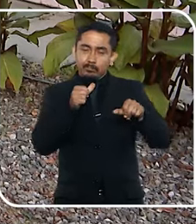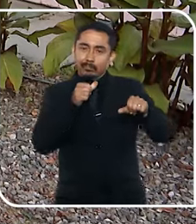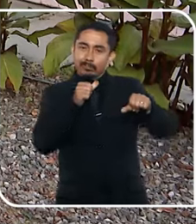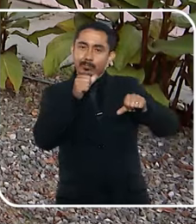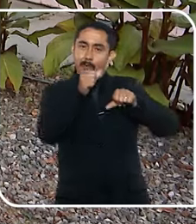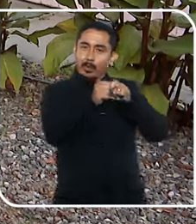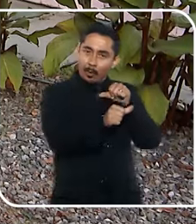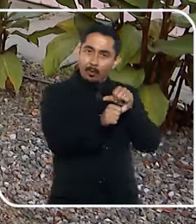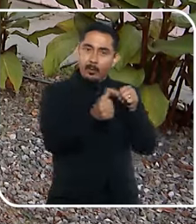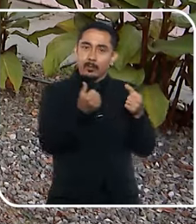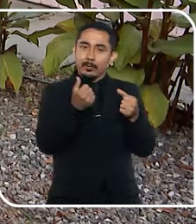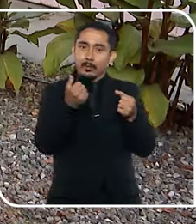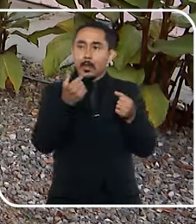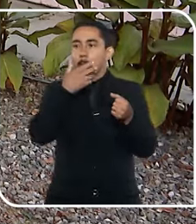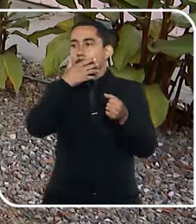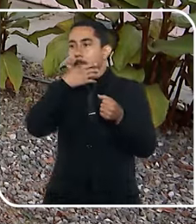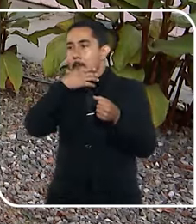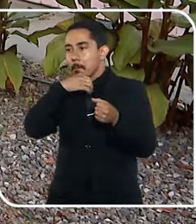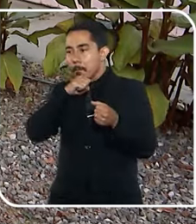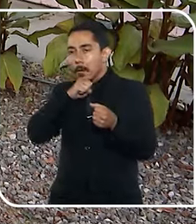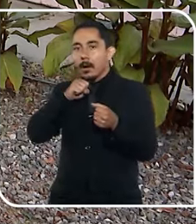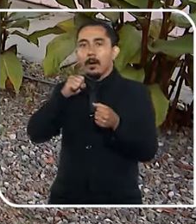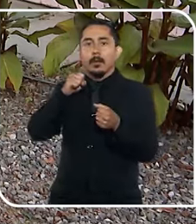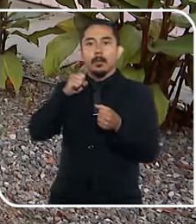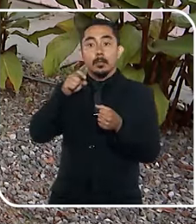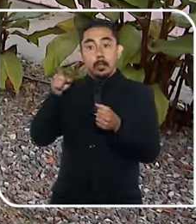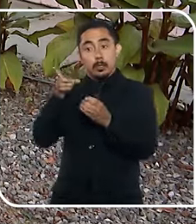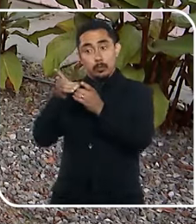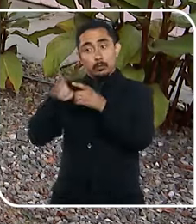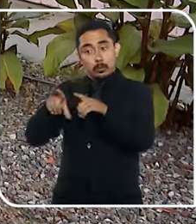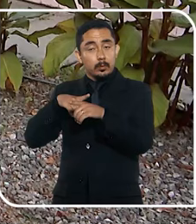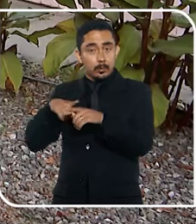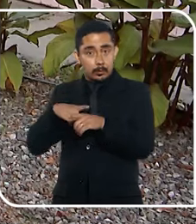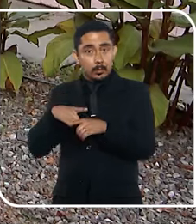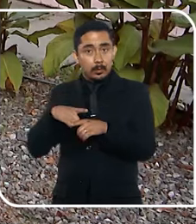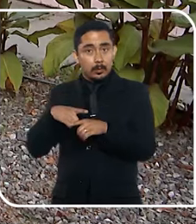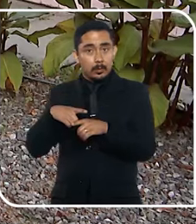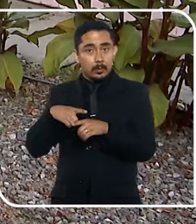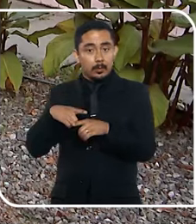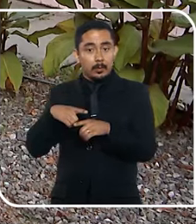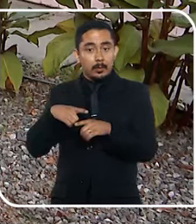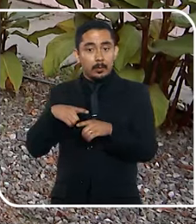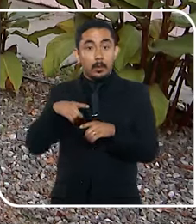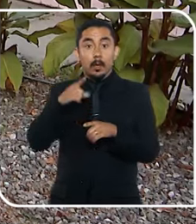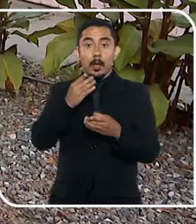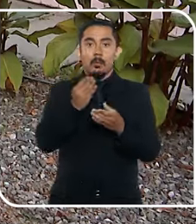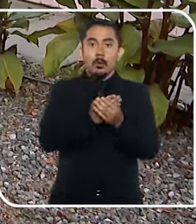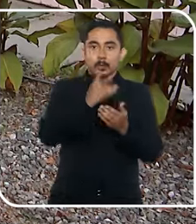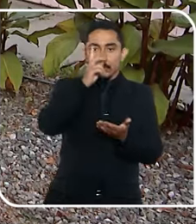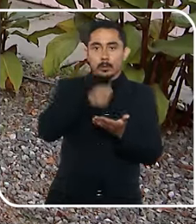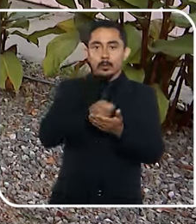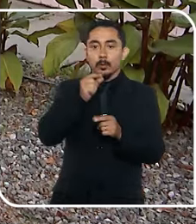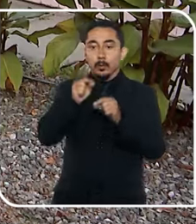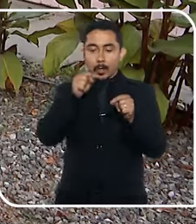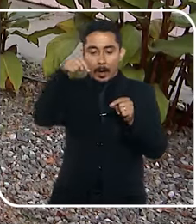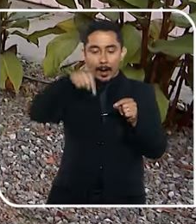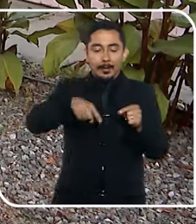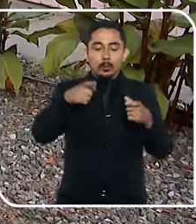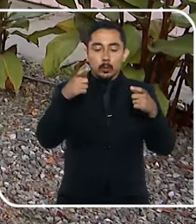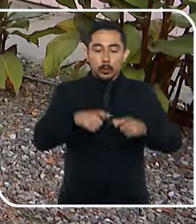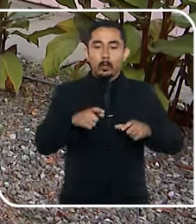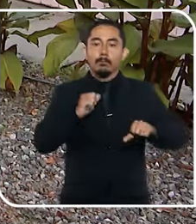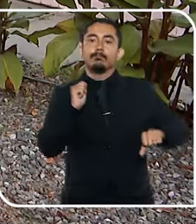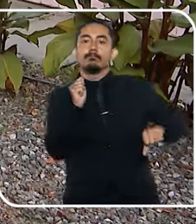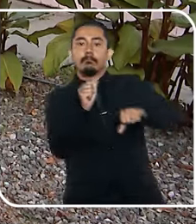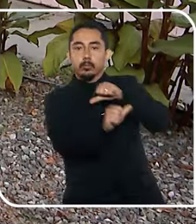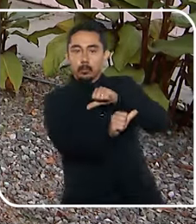troca, de guarda compartilhada. É, são pais divorciados e no processo ficou definido que aqui